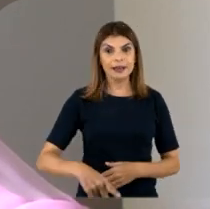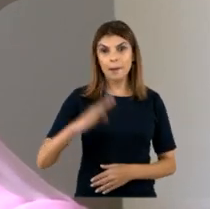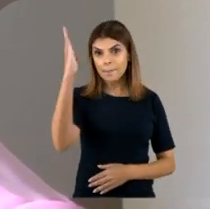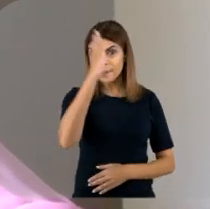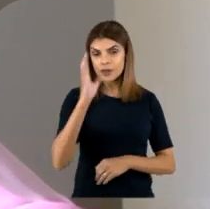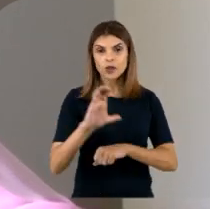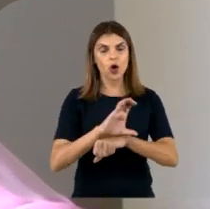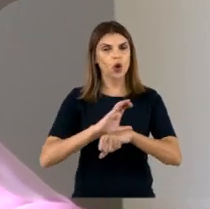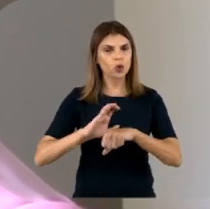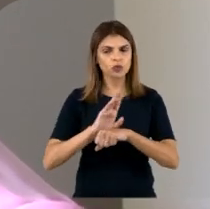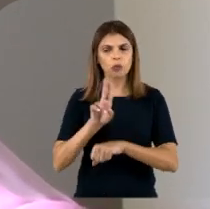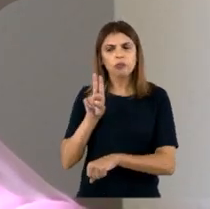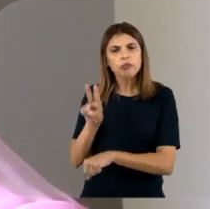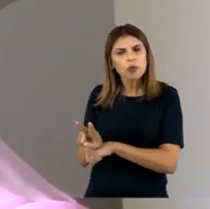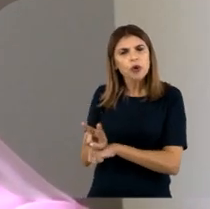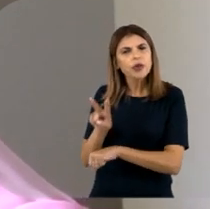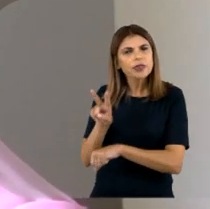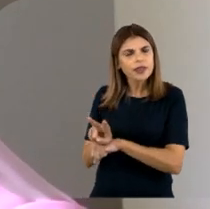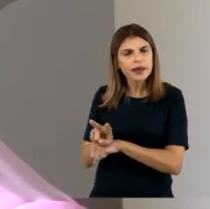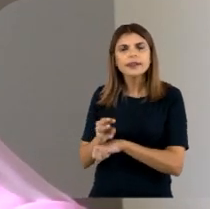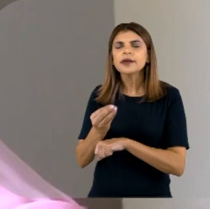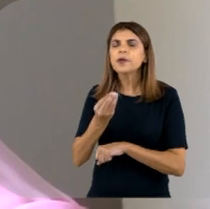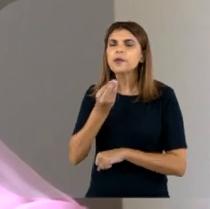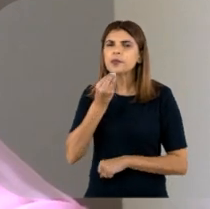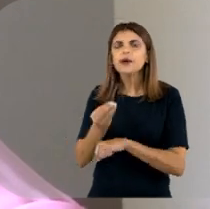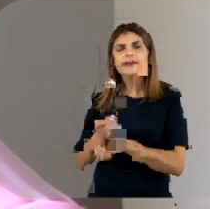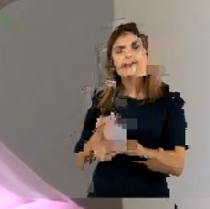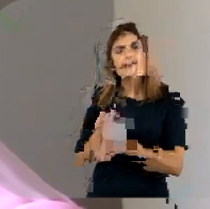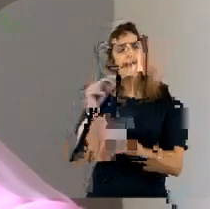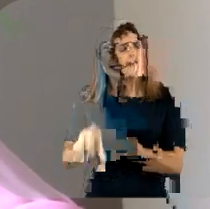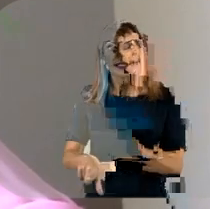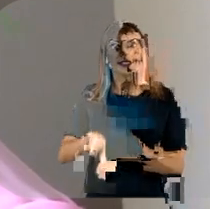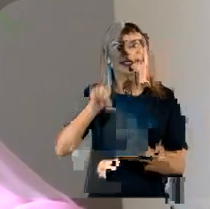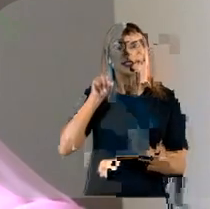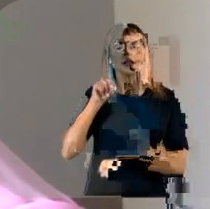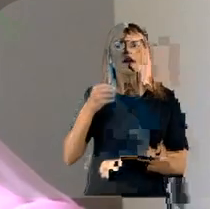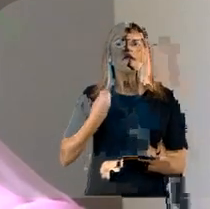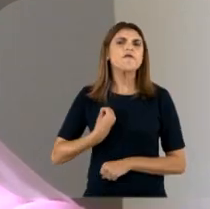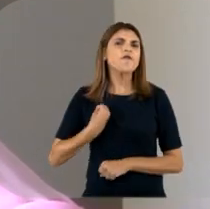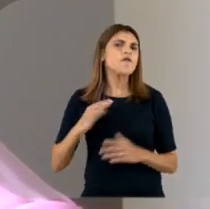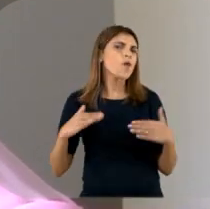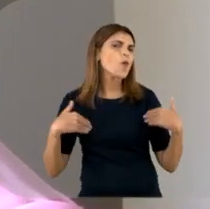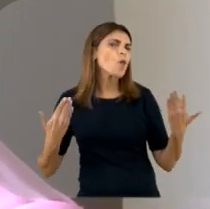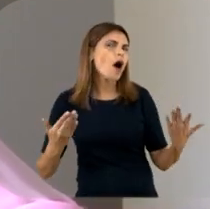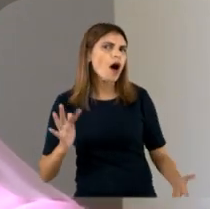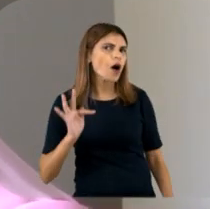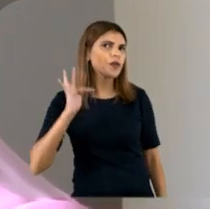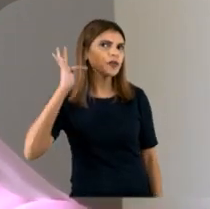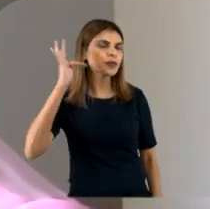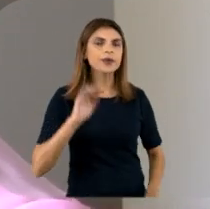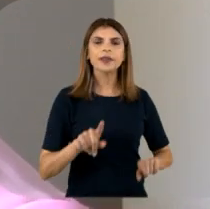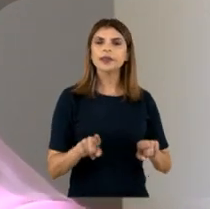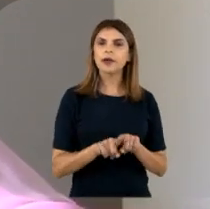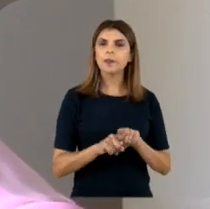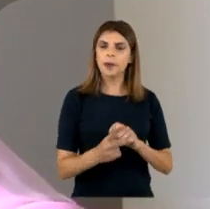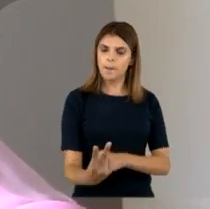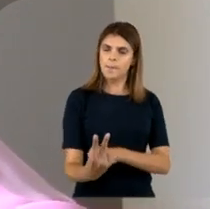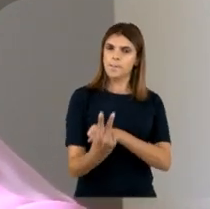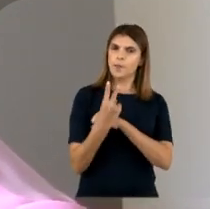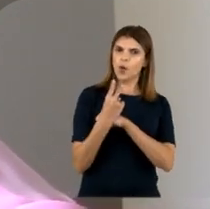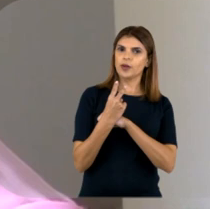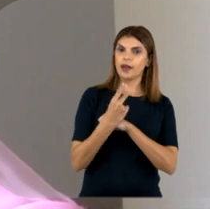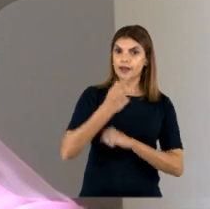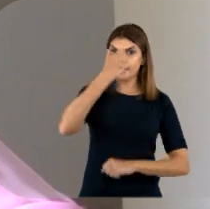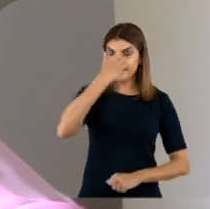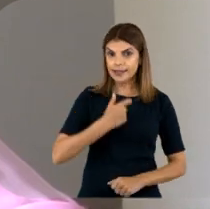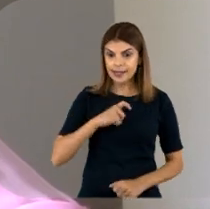em que a Constituição protege a sua possibilidade de escolher que vida você quer levar e também protege que